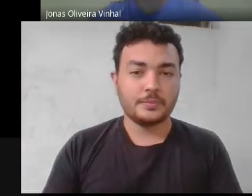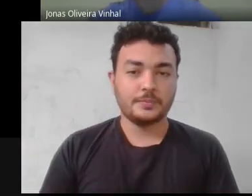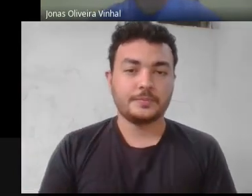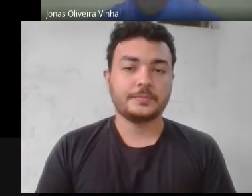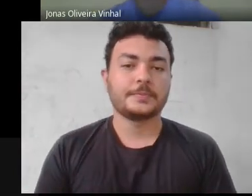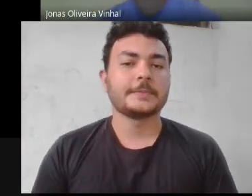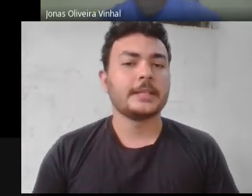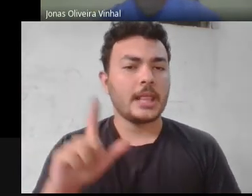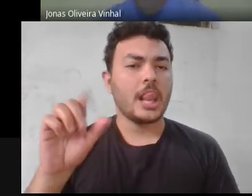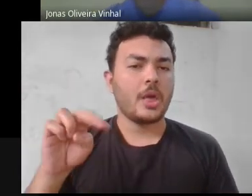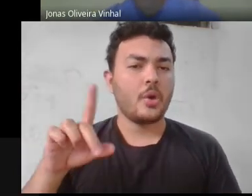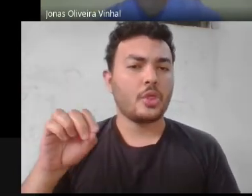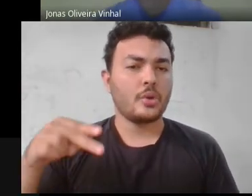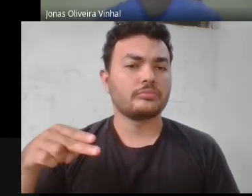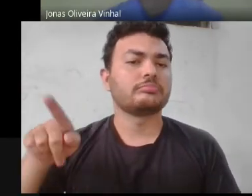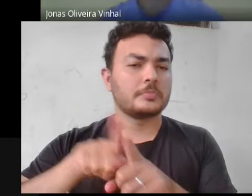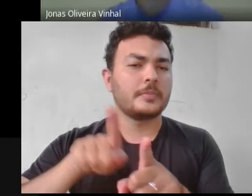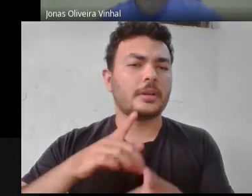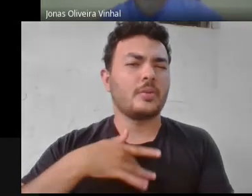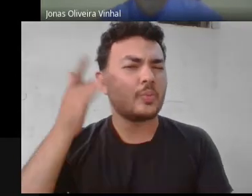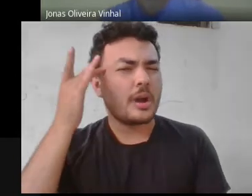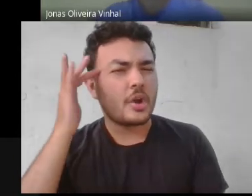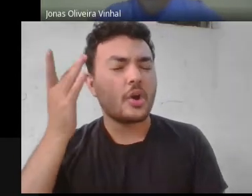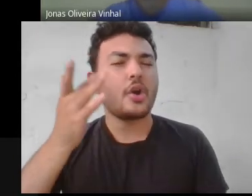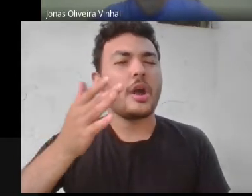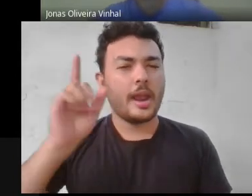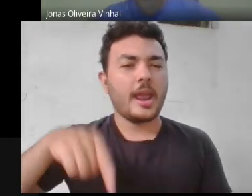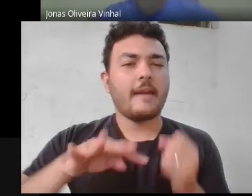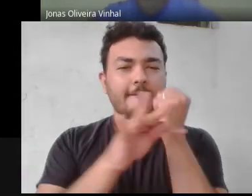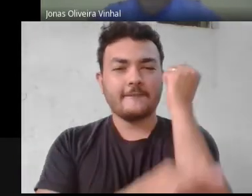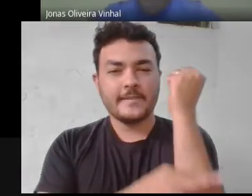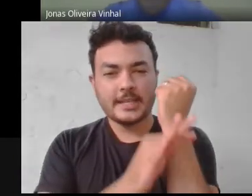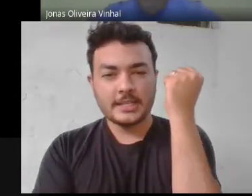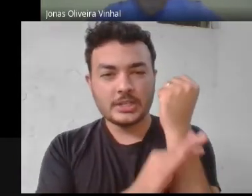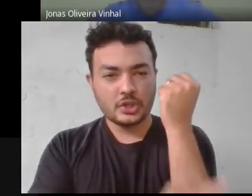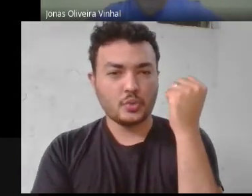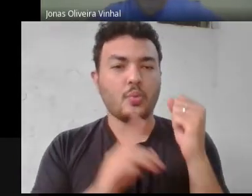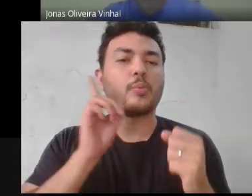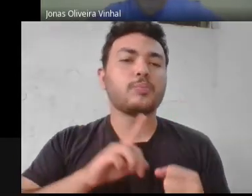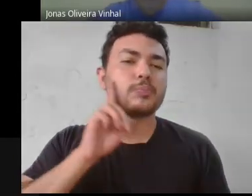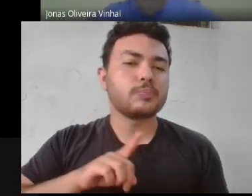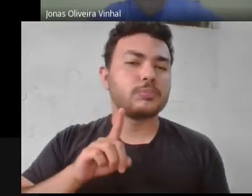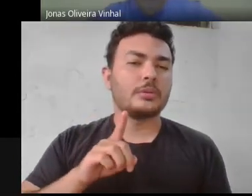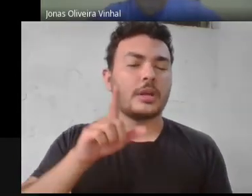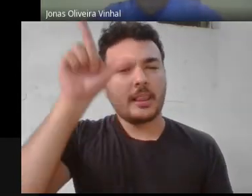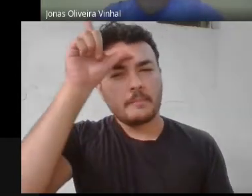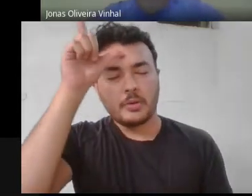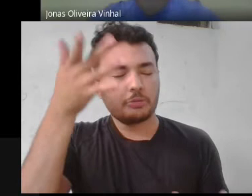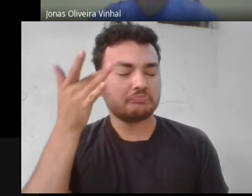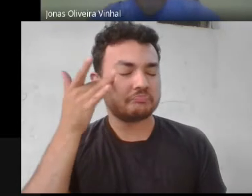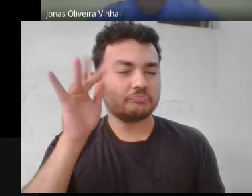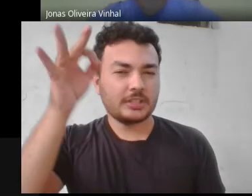London também, que eu acho que é um físico, né, com essa dupla cidadania, estadunidense e alemão também, mas eu não